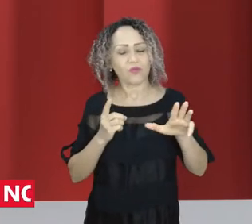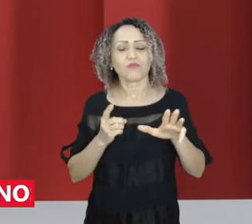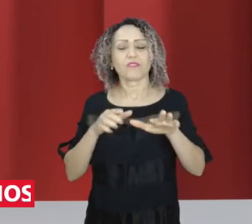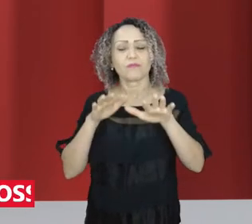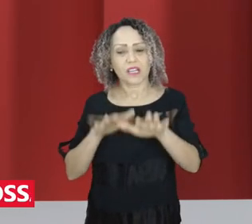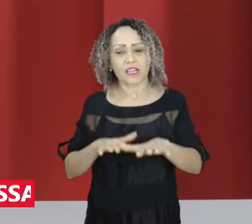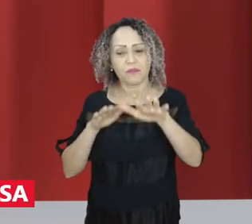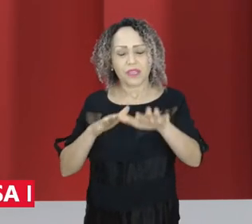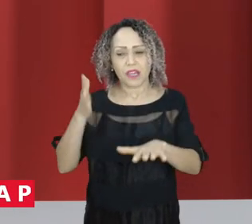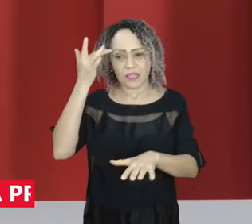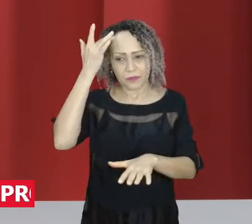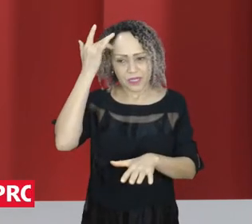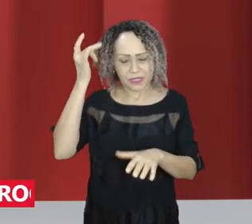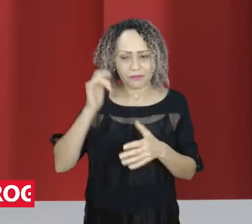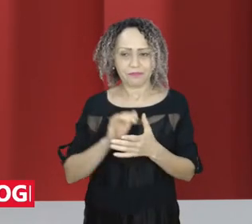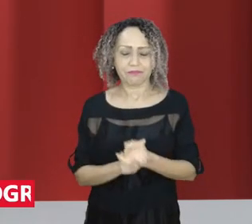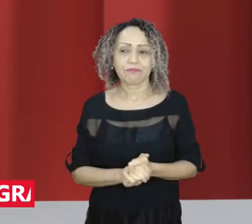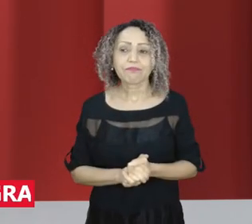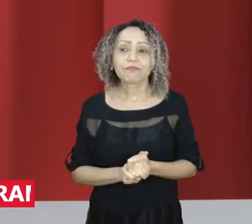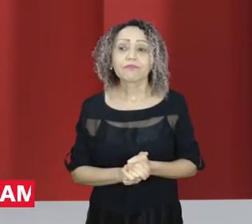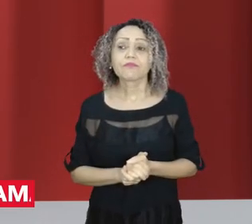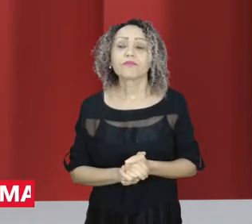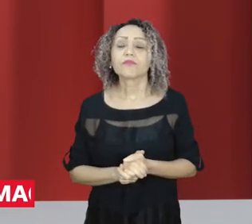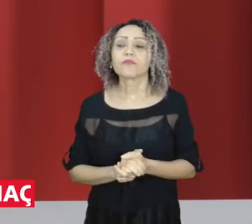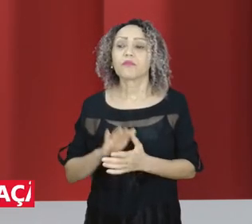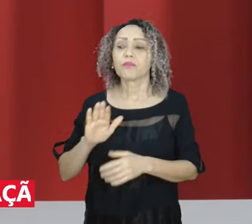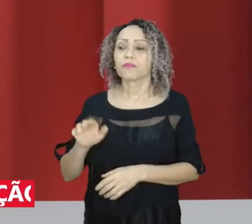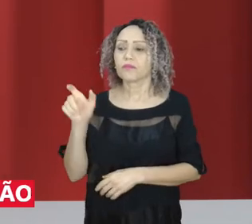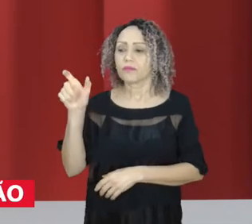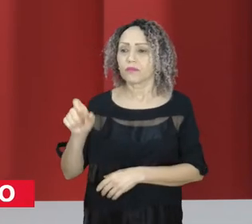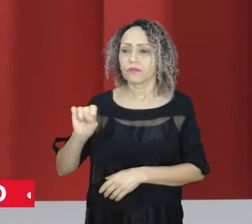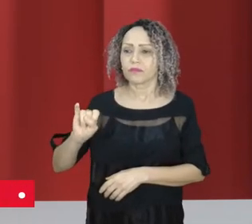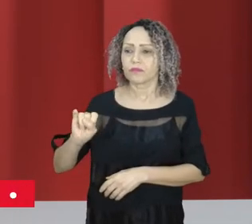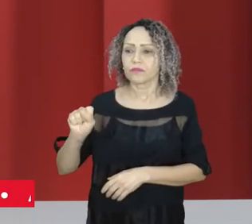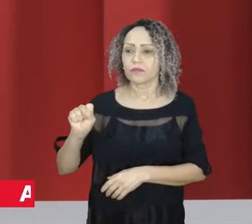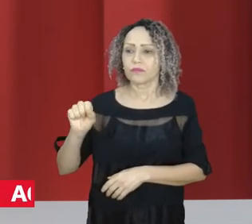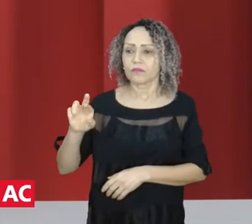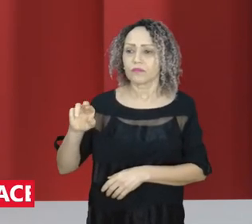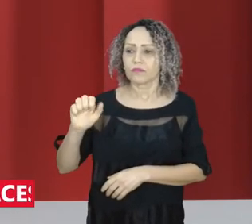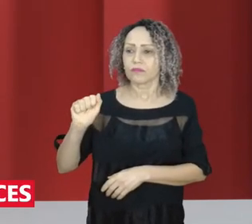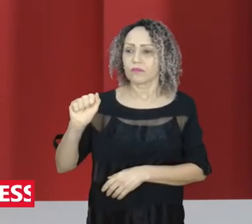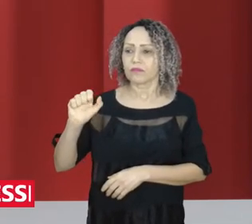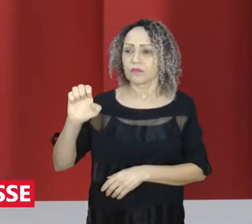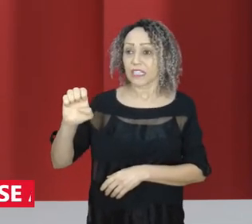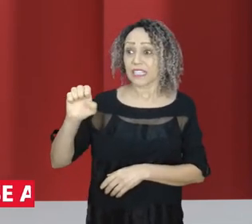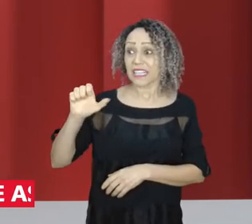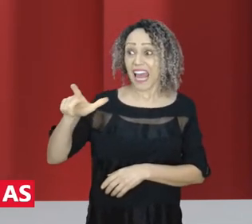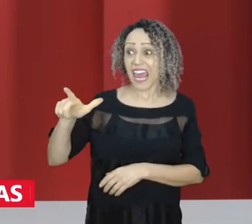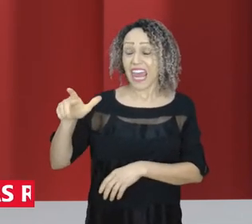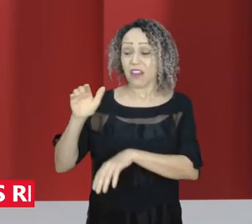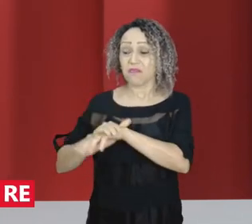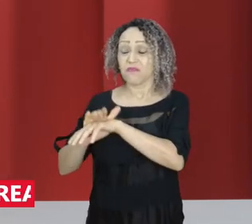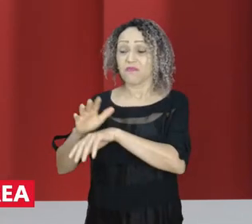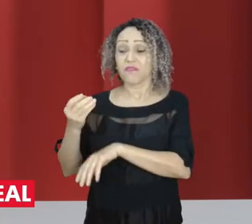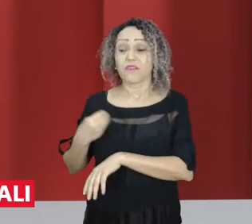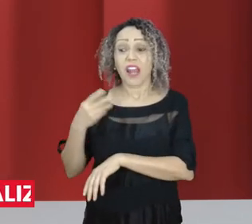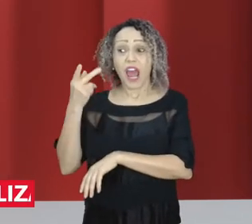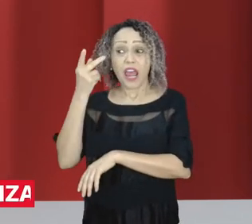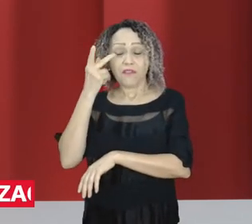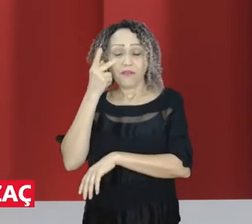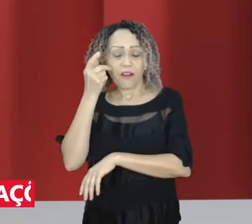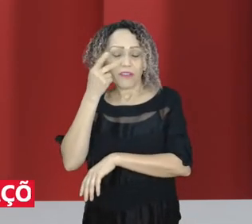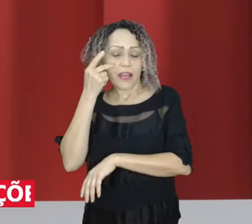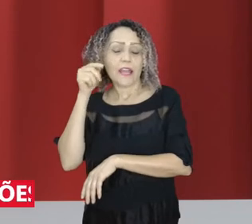João Vitório. O Israel é de Fortaleza e diz que o PT está mais presente do que nunca. A gente